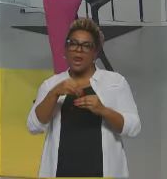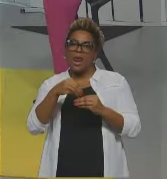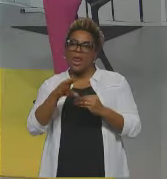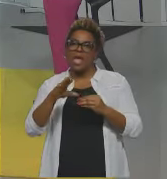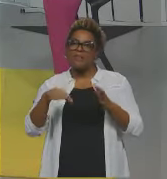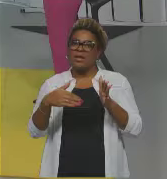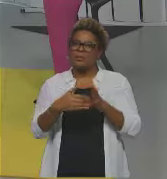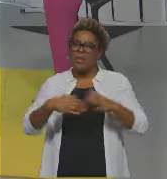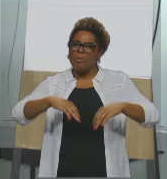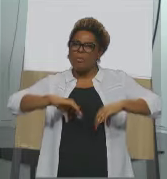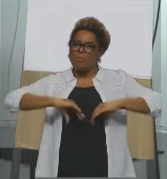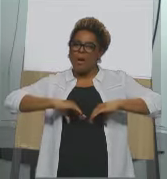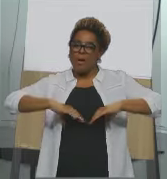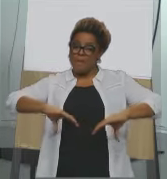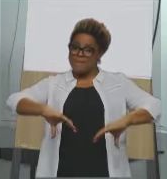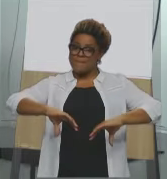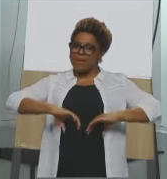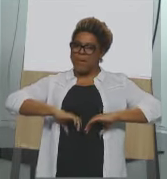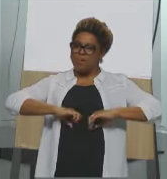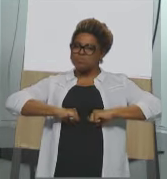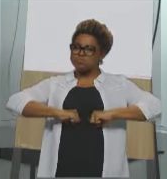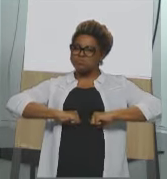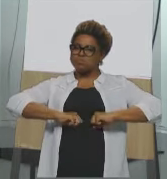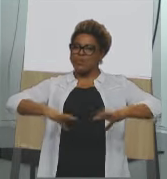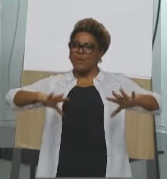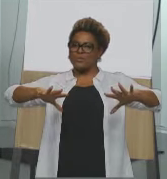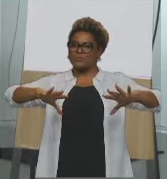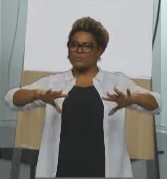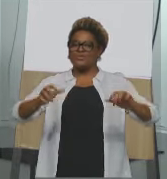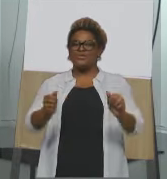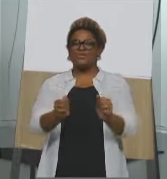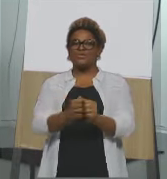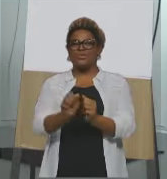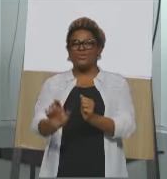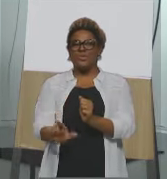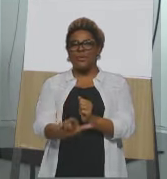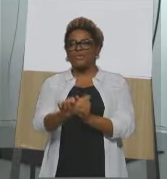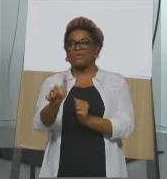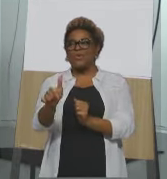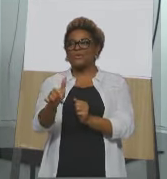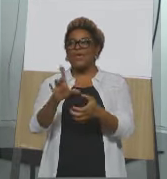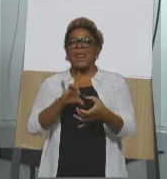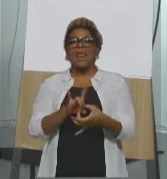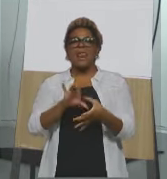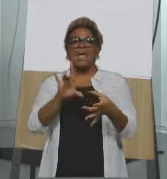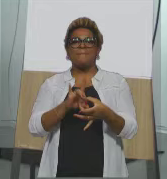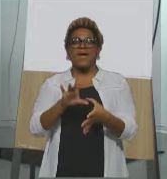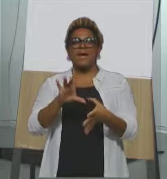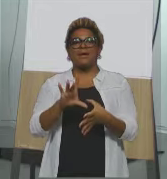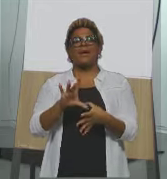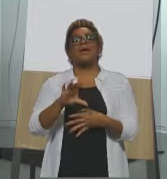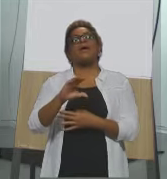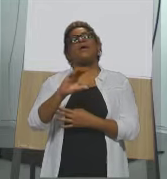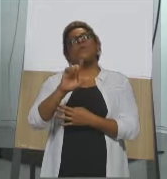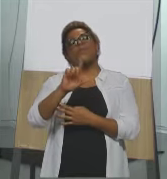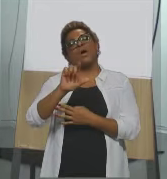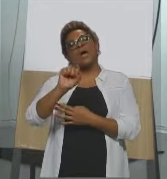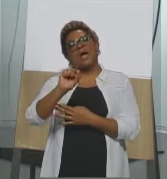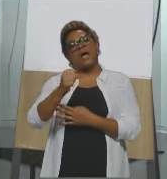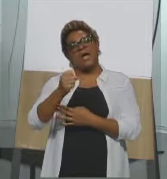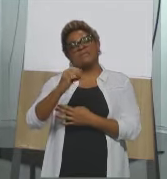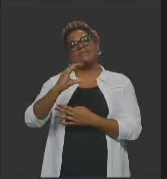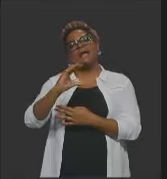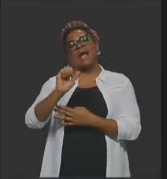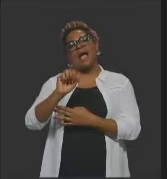com os outros órgãos, com a traqueia, brônquios, bronquíolos, vai liberar o gás carbônico. Então, é importante que o sistema digestório,